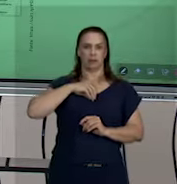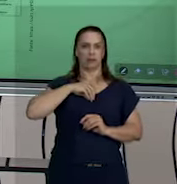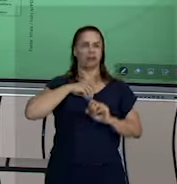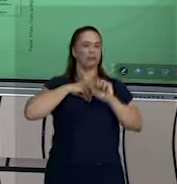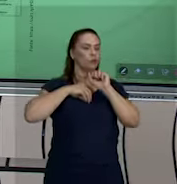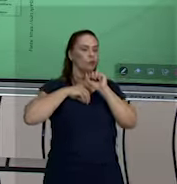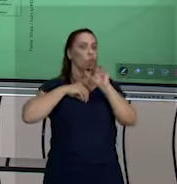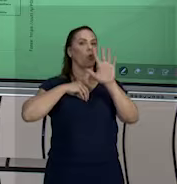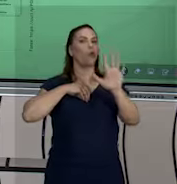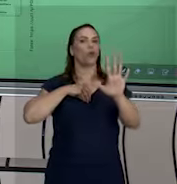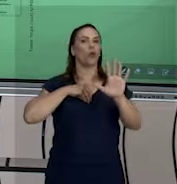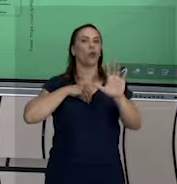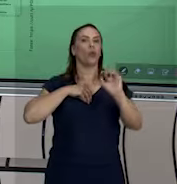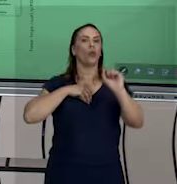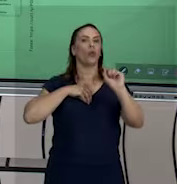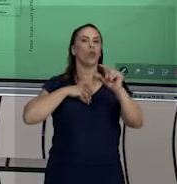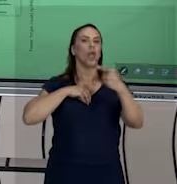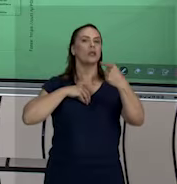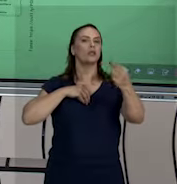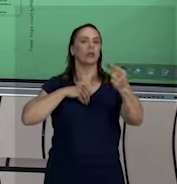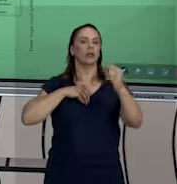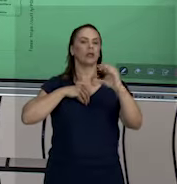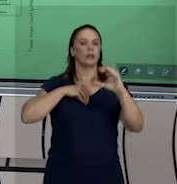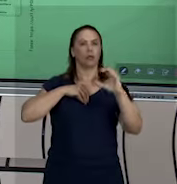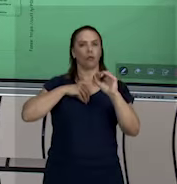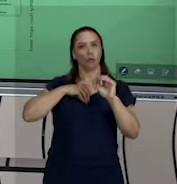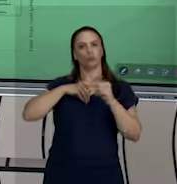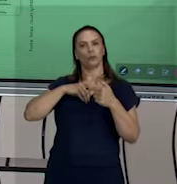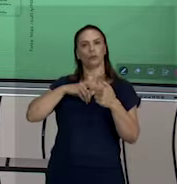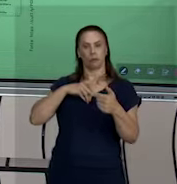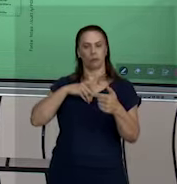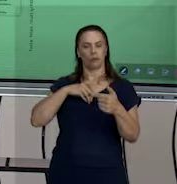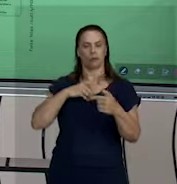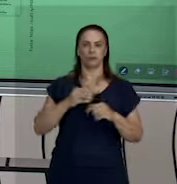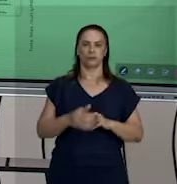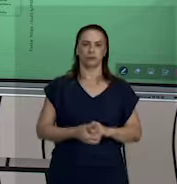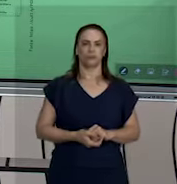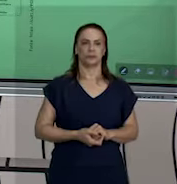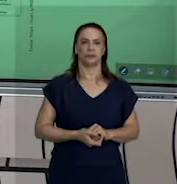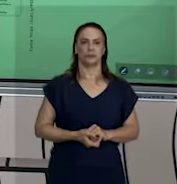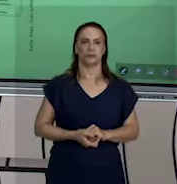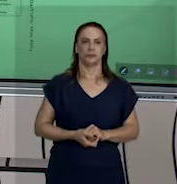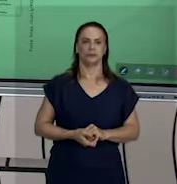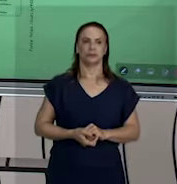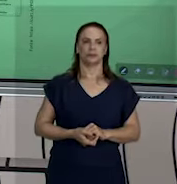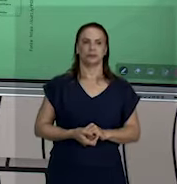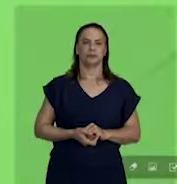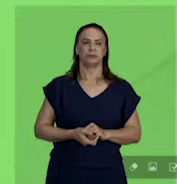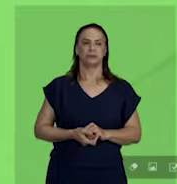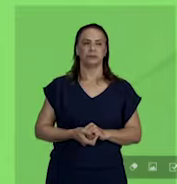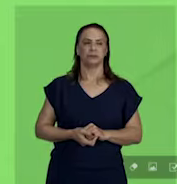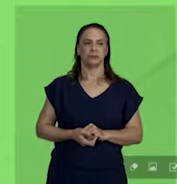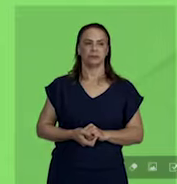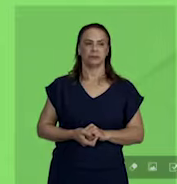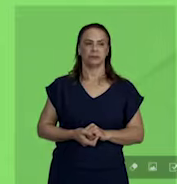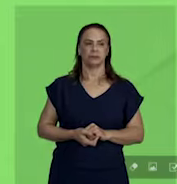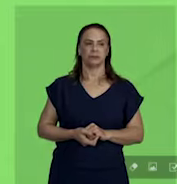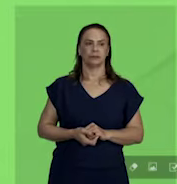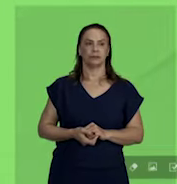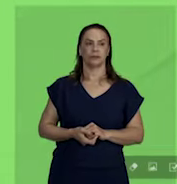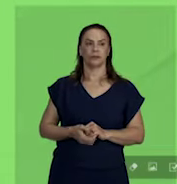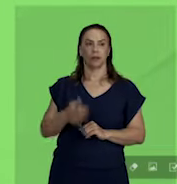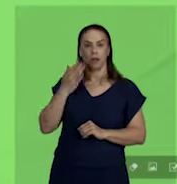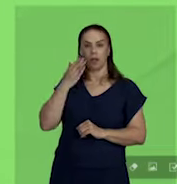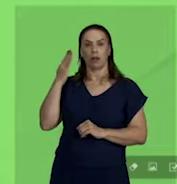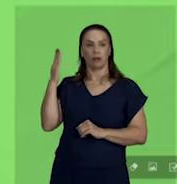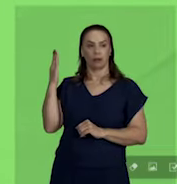o CO2, o dióxido de carbono. Bom, então só para a gente poder fechar aqui, essa estrutura toda